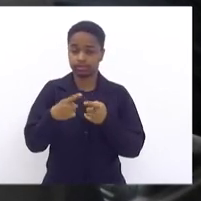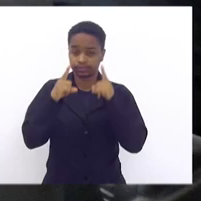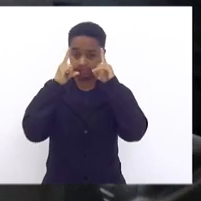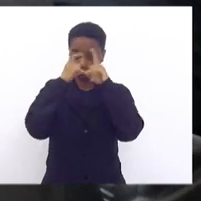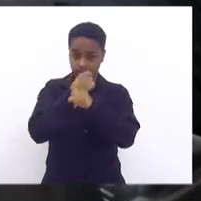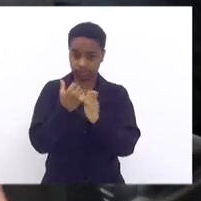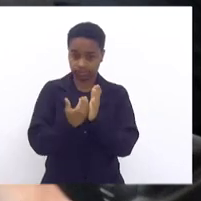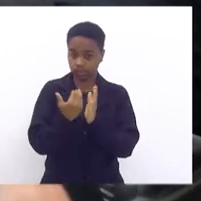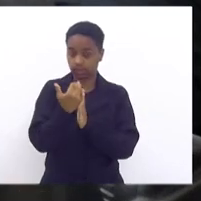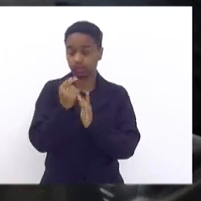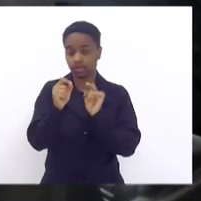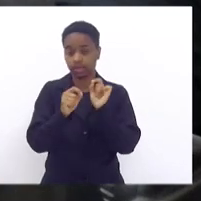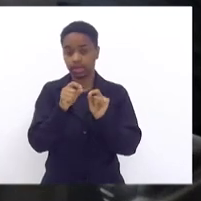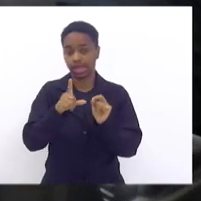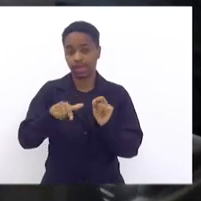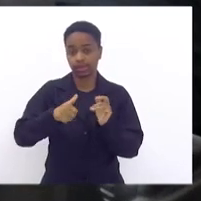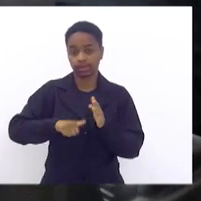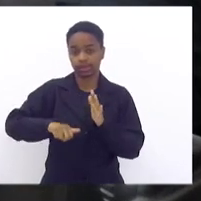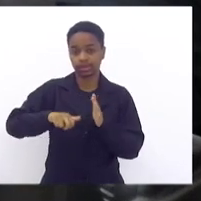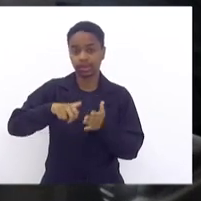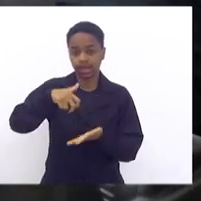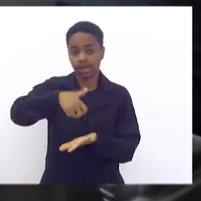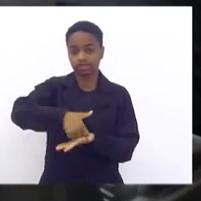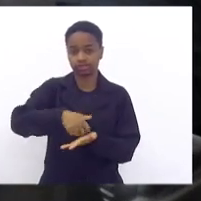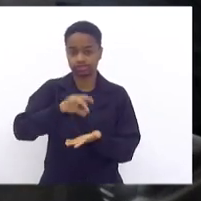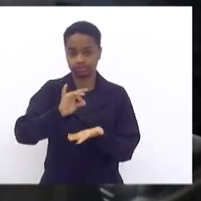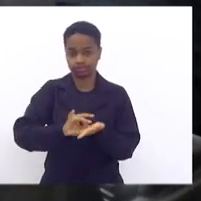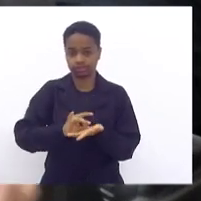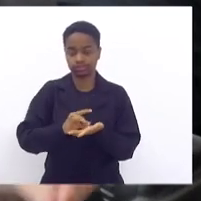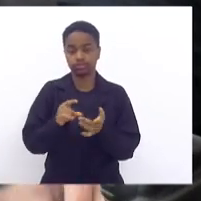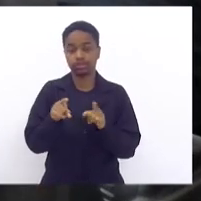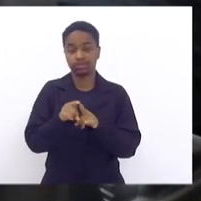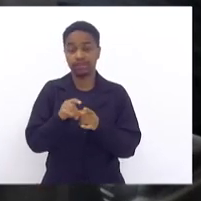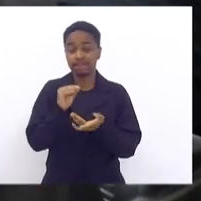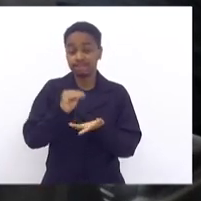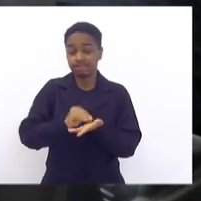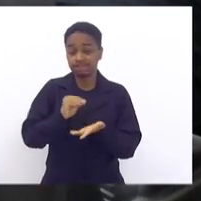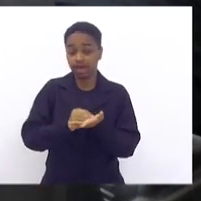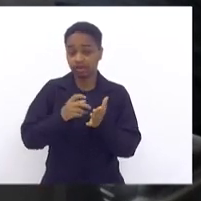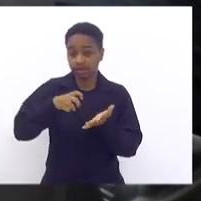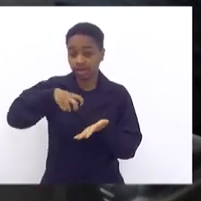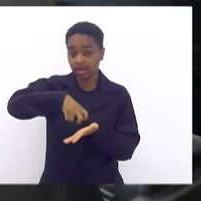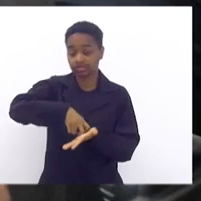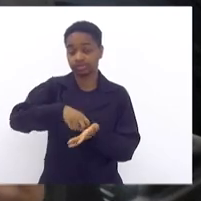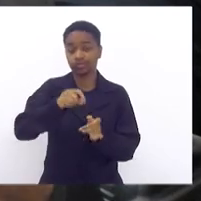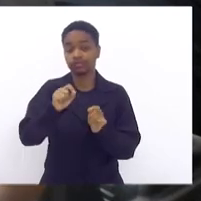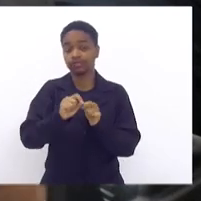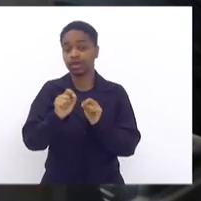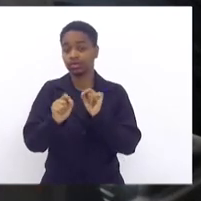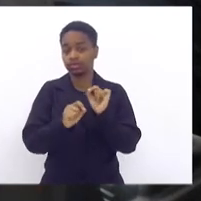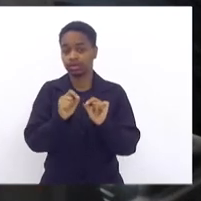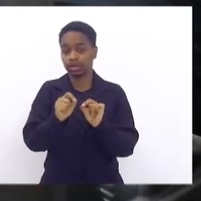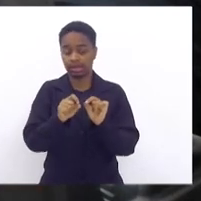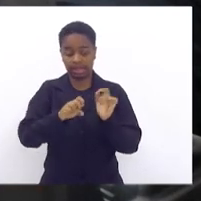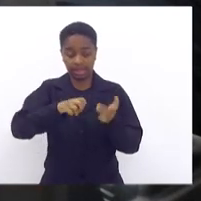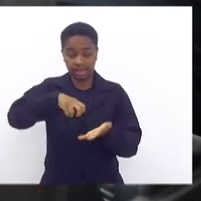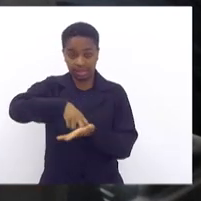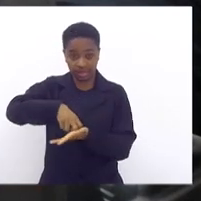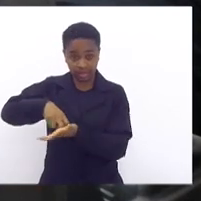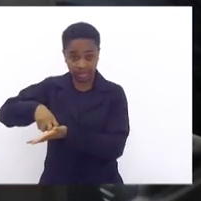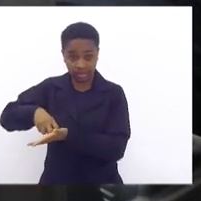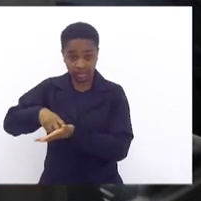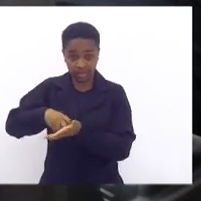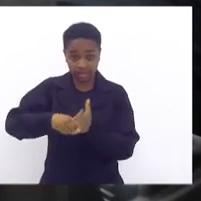é que é a punição, efetivamente. E a falta de punição faz com que esses crimes